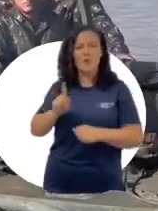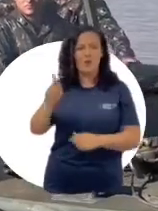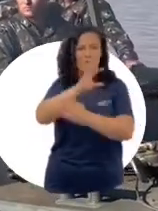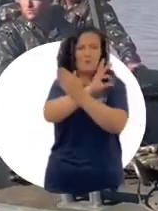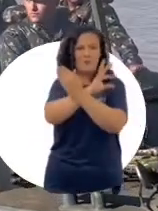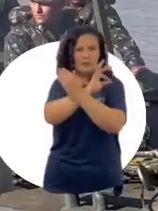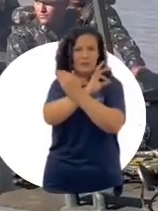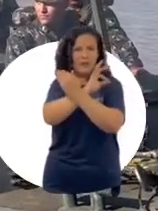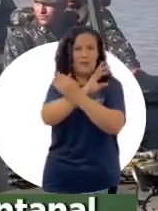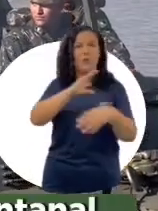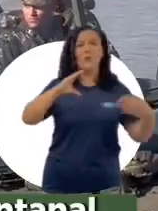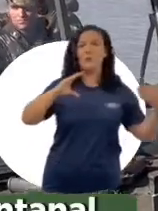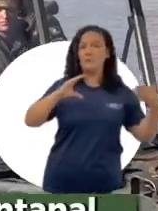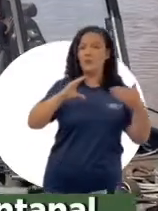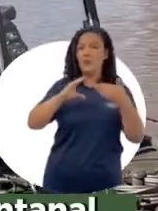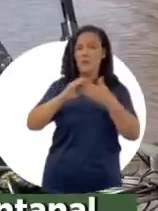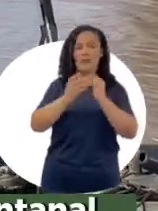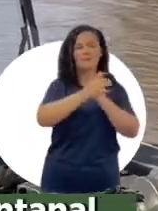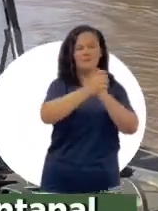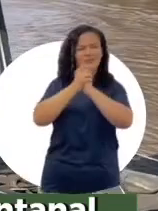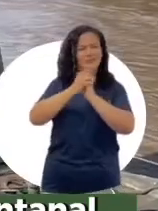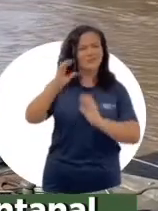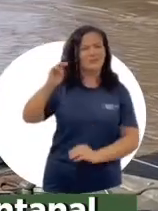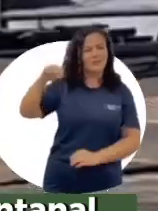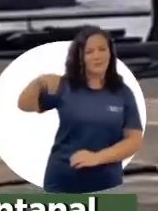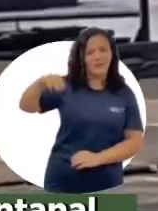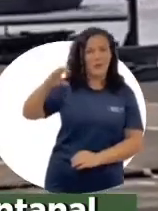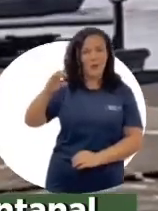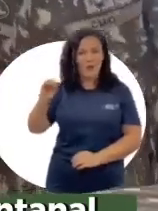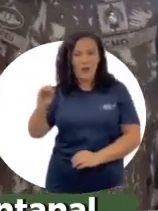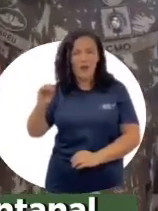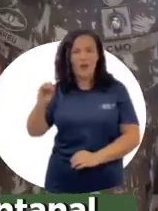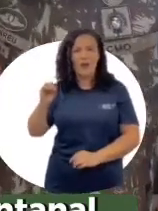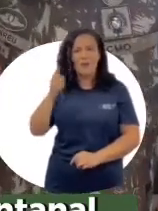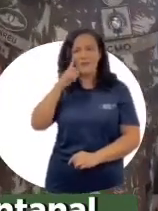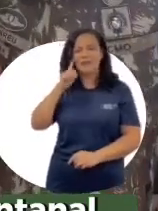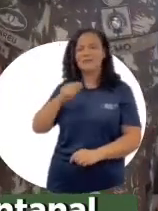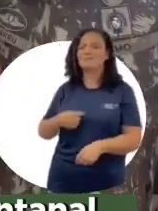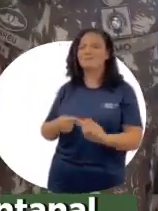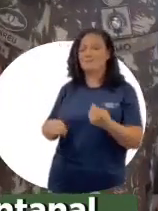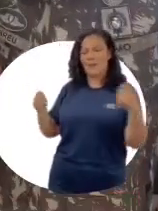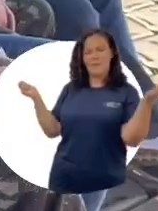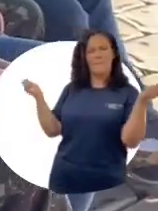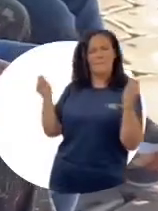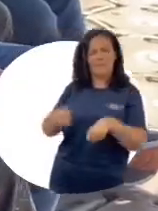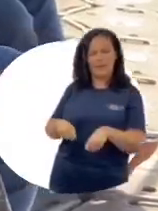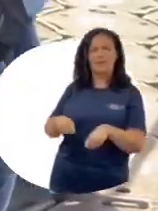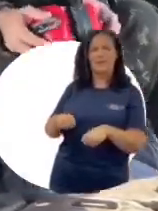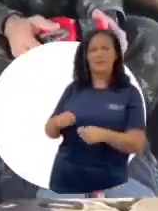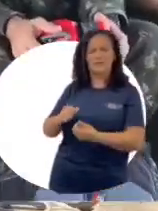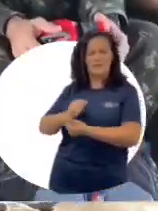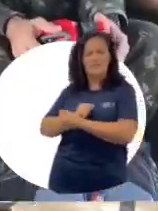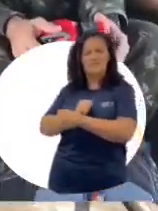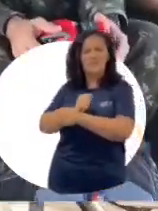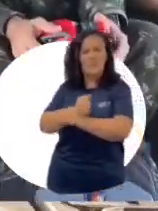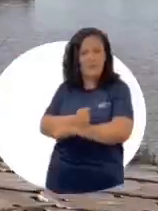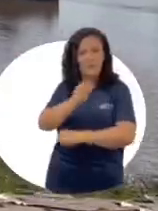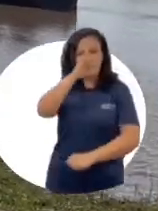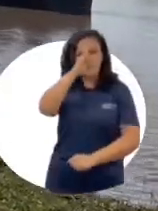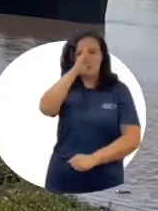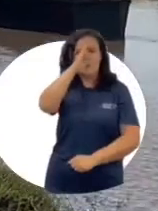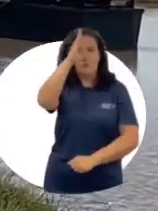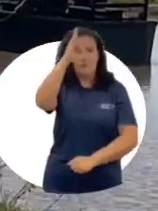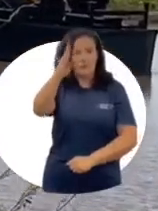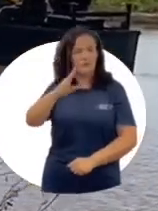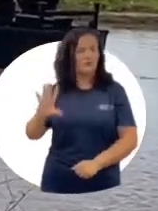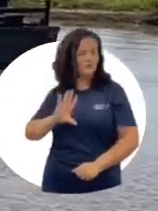Pantanal. O Bioparque Pantanal parabeniza o CMO pela organização, competência,